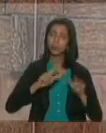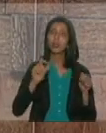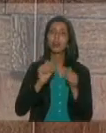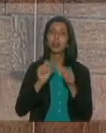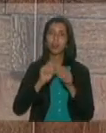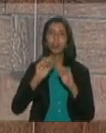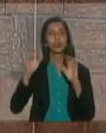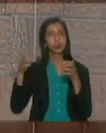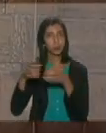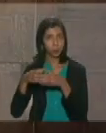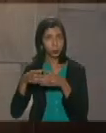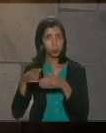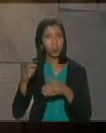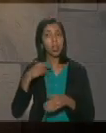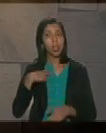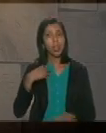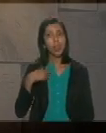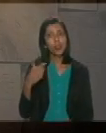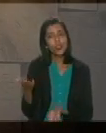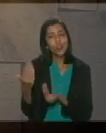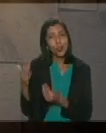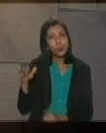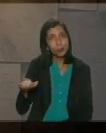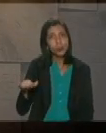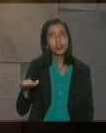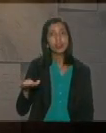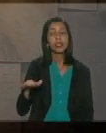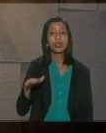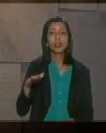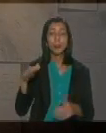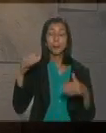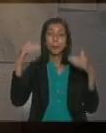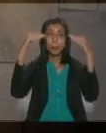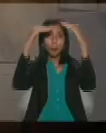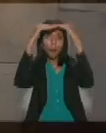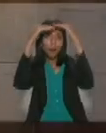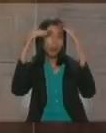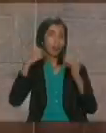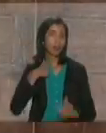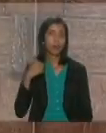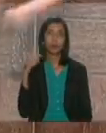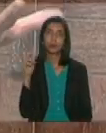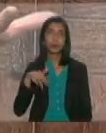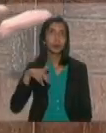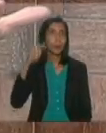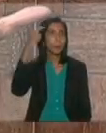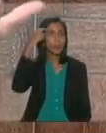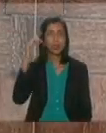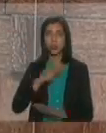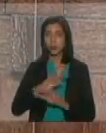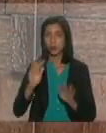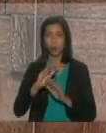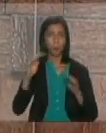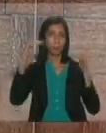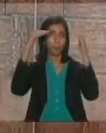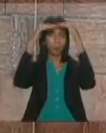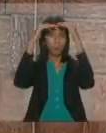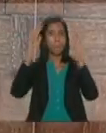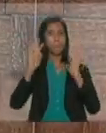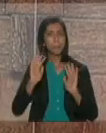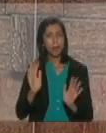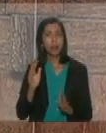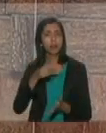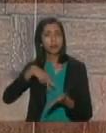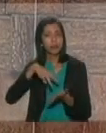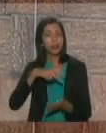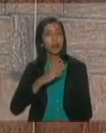Faziam parte desse grupo, eu era mascote do grupo. E aí, assim, o balé, eu nunca quis ser só bailarina, mas eu tinha uma história com